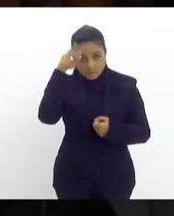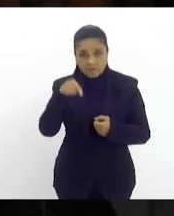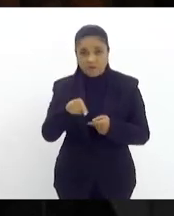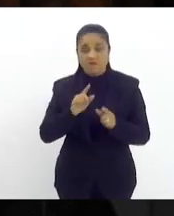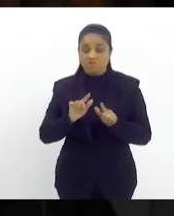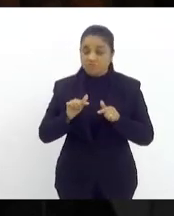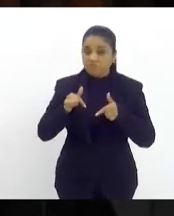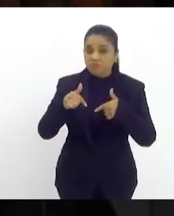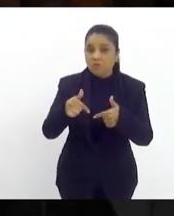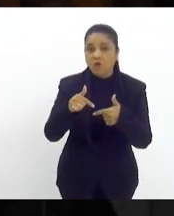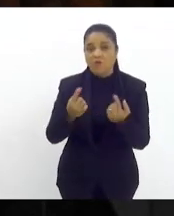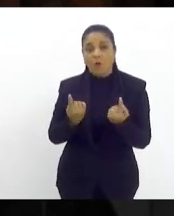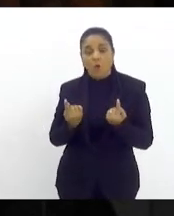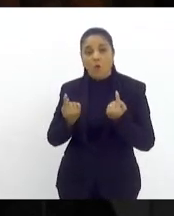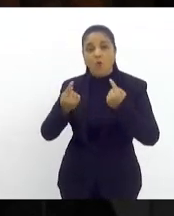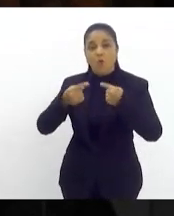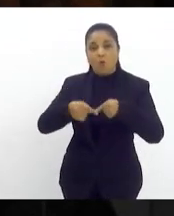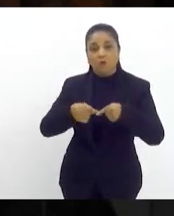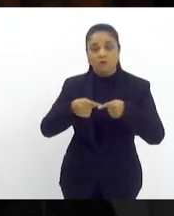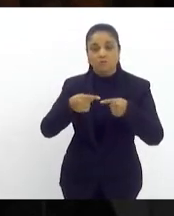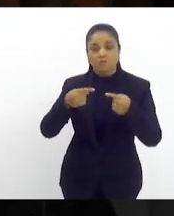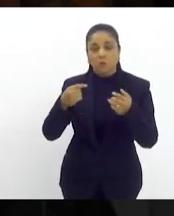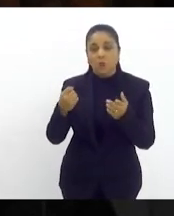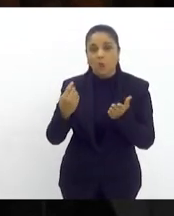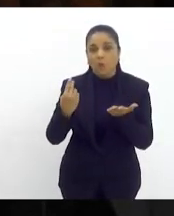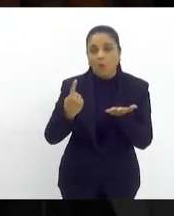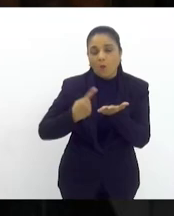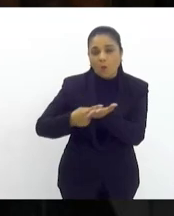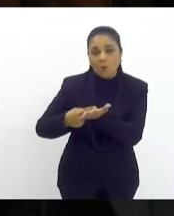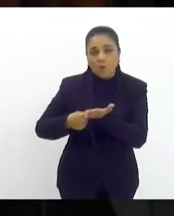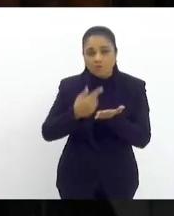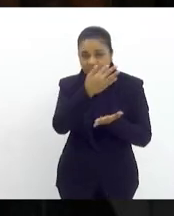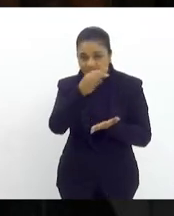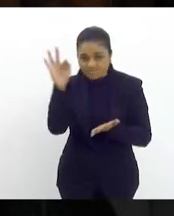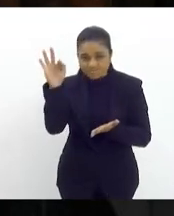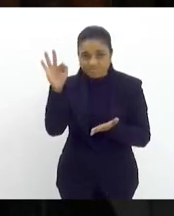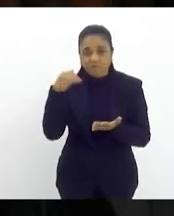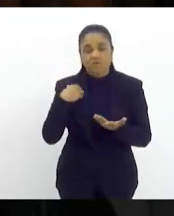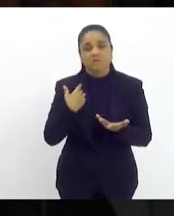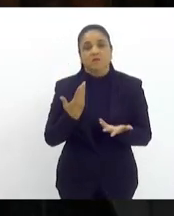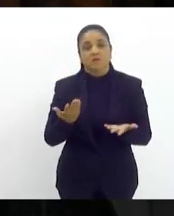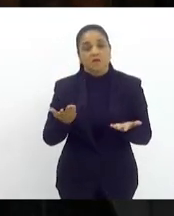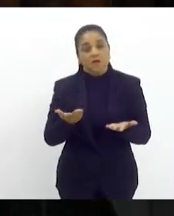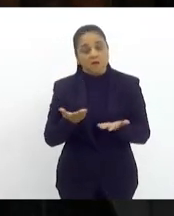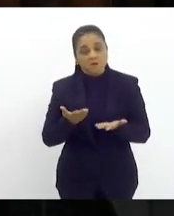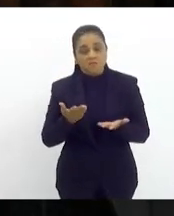contra o pacto federativo mas queria agora